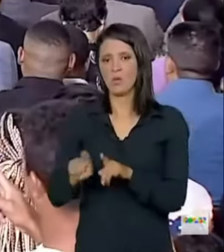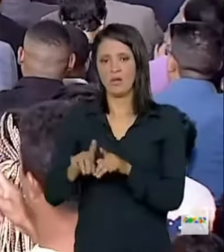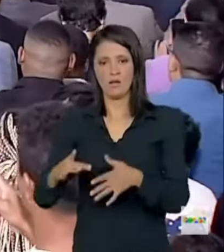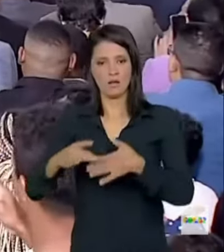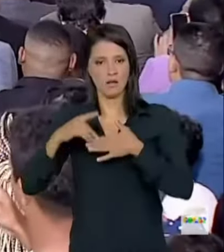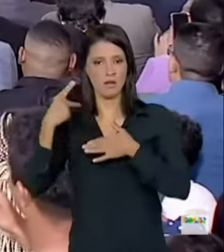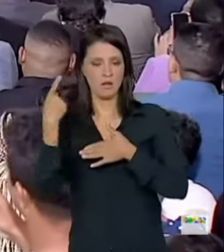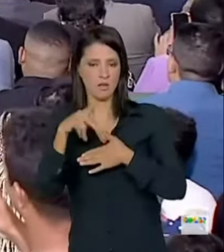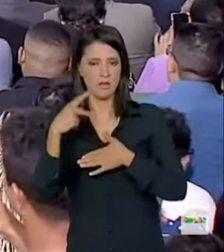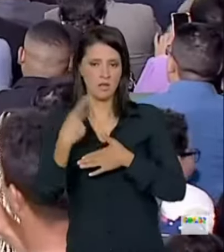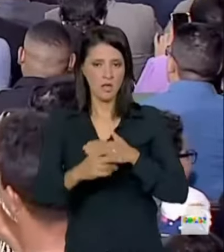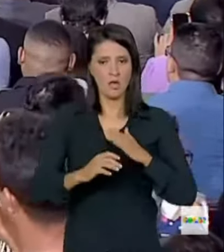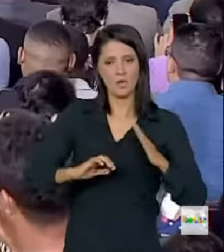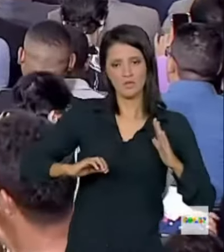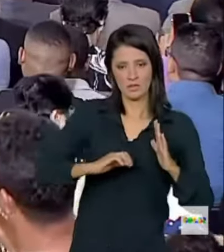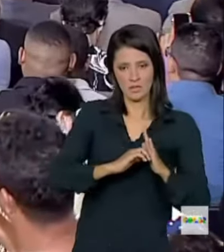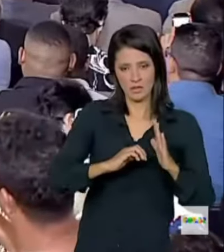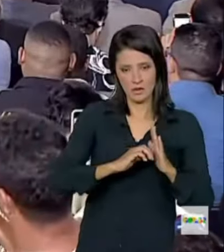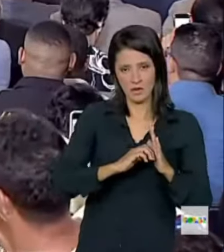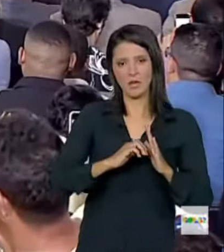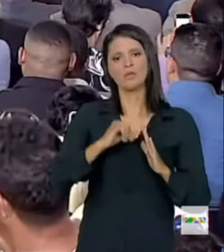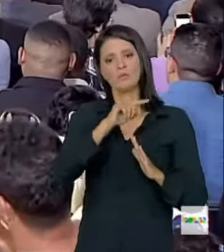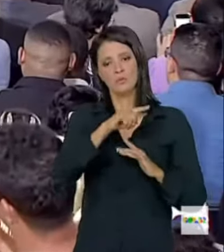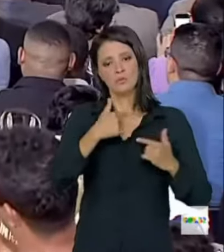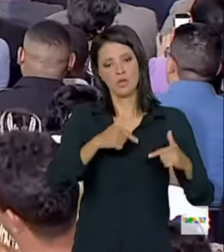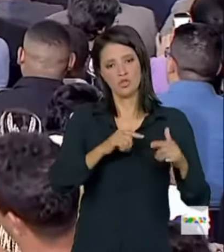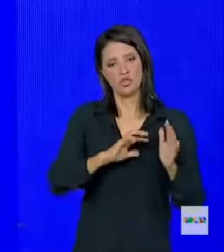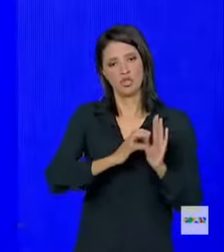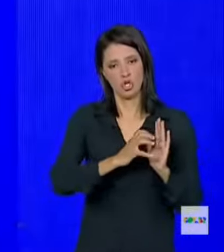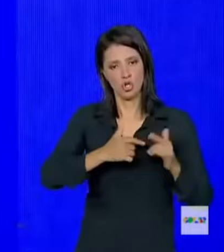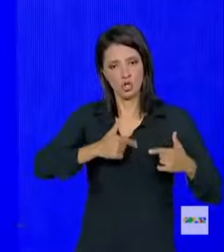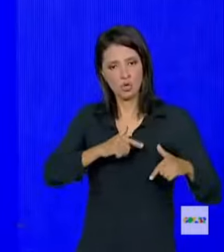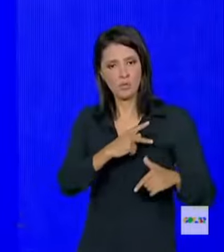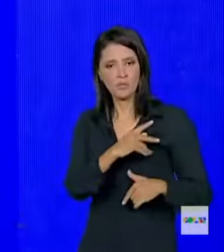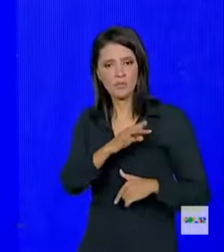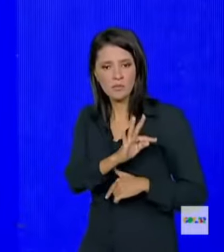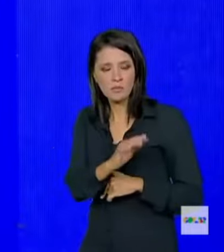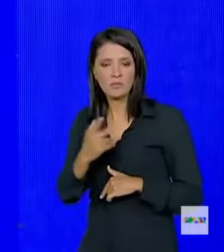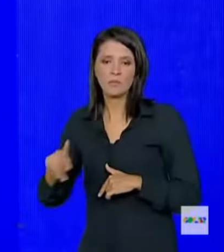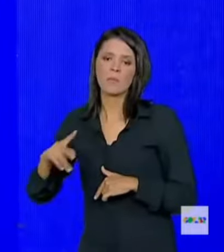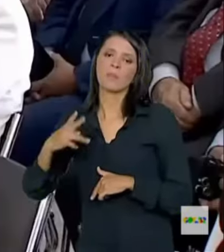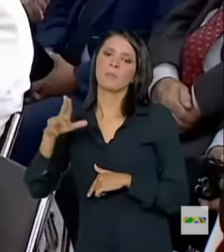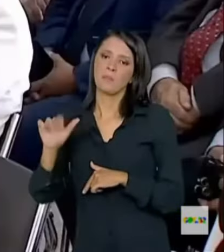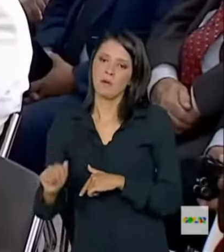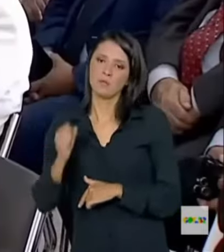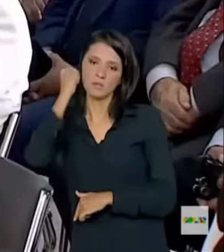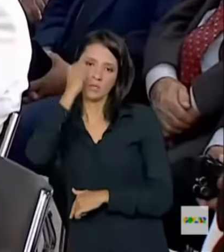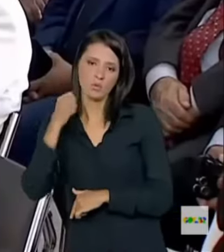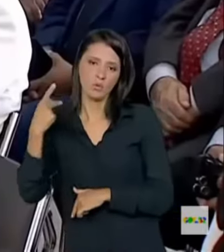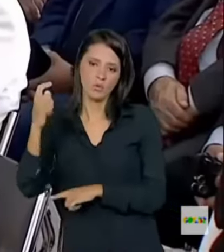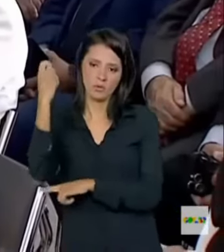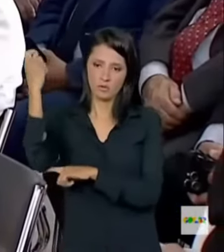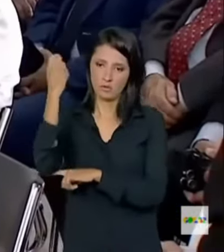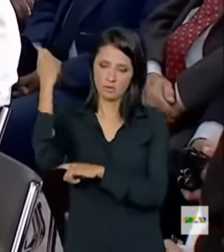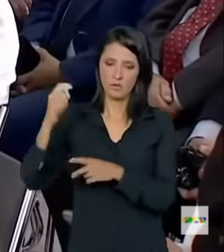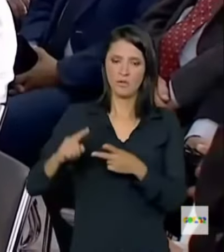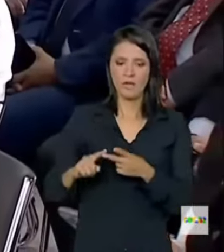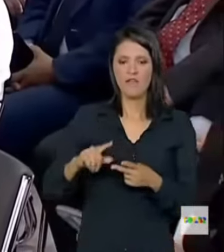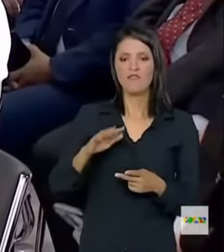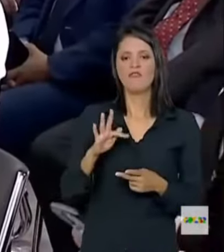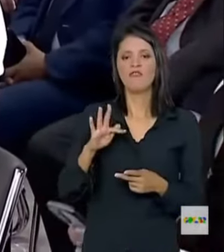Senado do Partido dos Trabalhadores, o companheiro Paulo Paim, senador pelo Rio Grande do Sul, e o companheiro Beto Falo